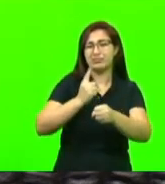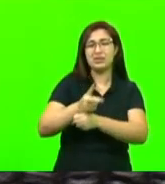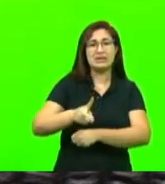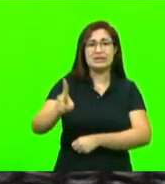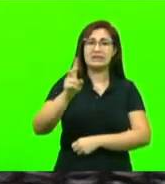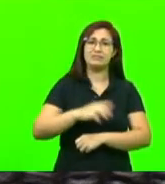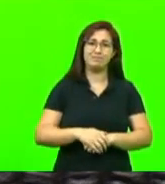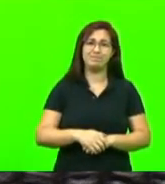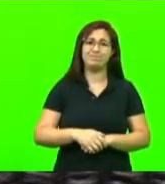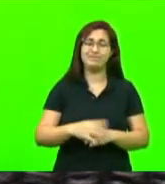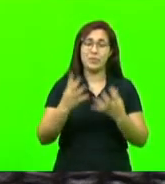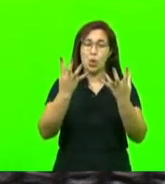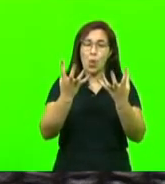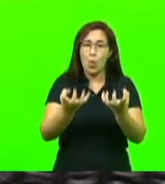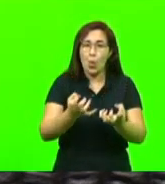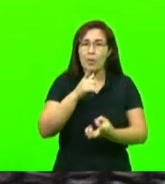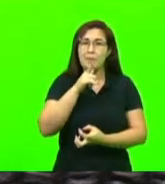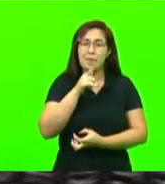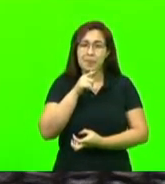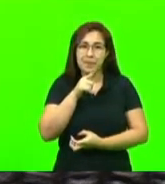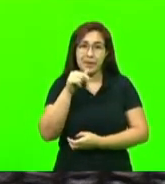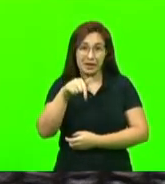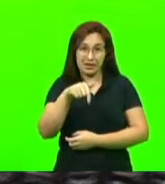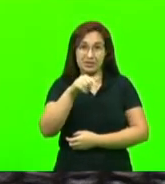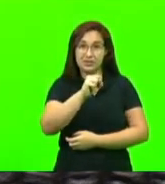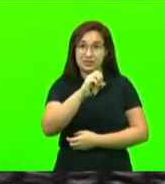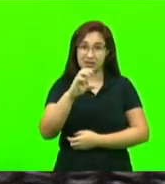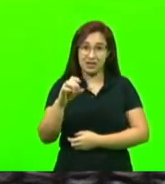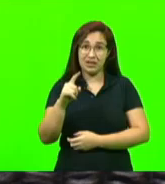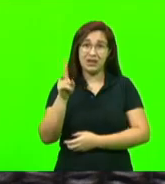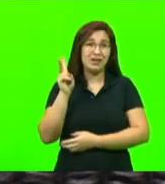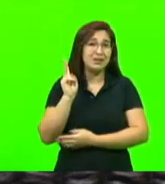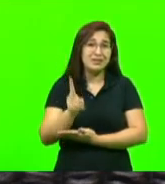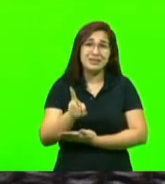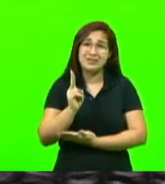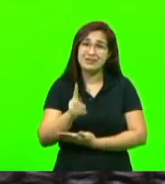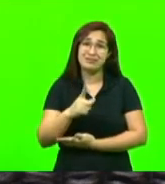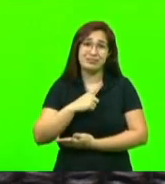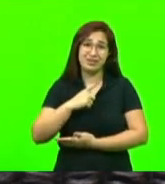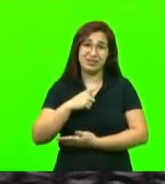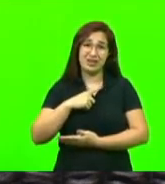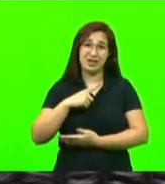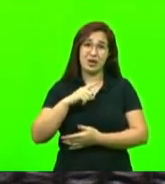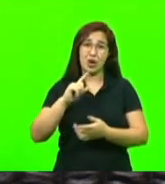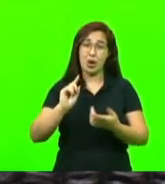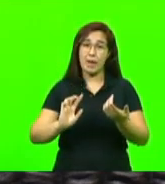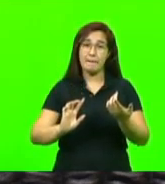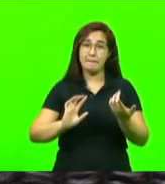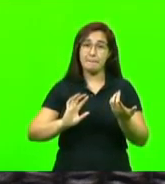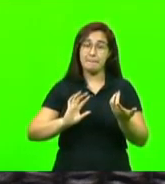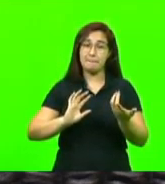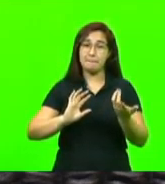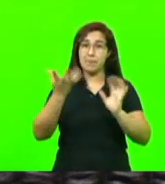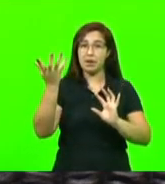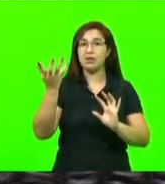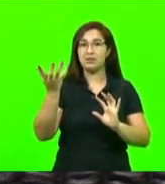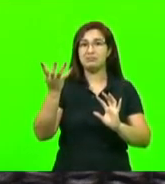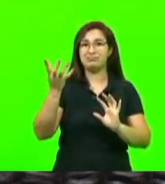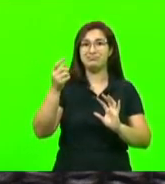estiagens em Santa Catarina são recorrentes. Esta questão das mudanças climáticas tem que